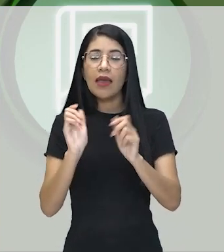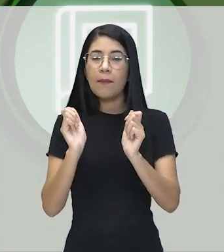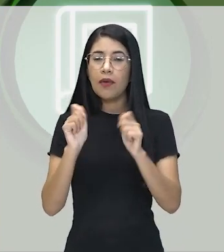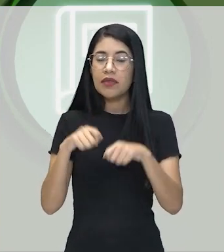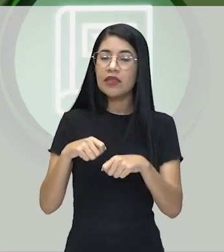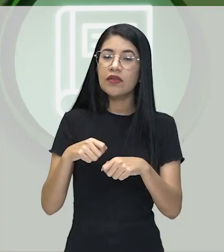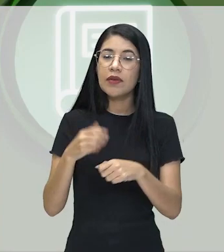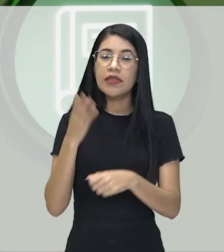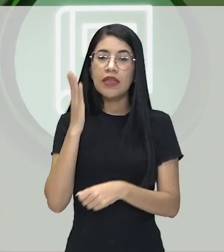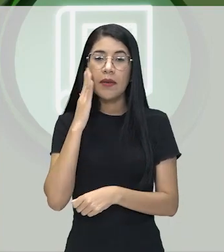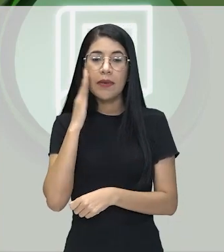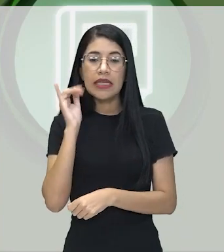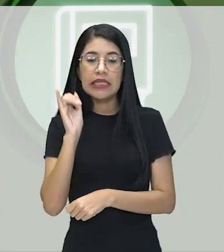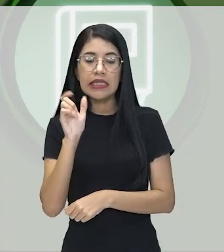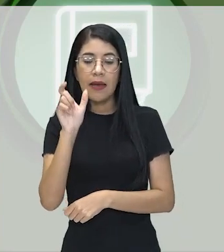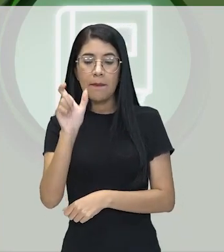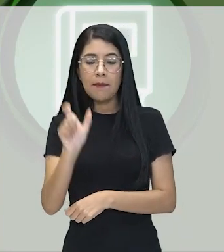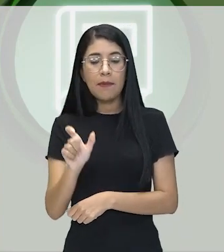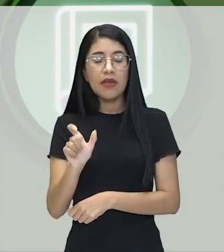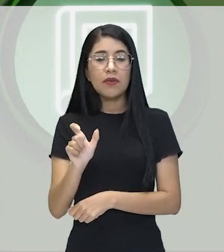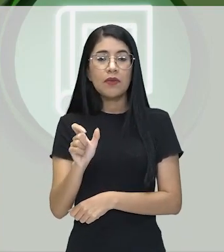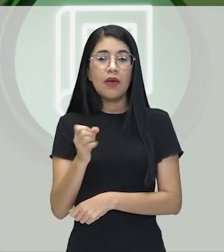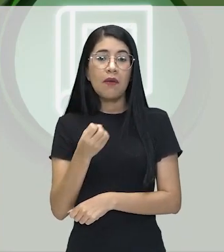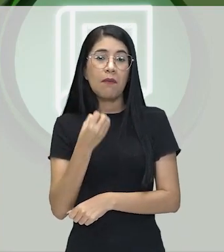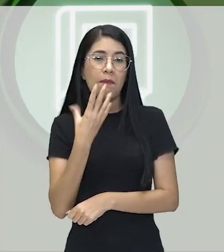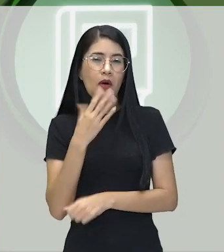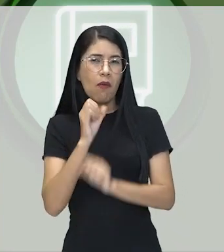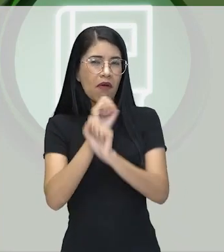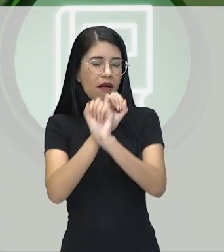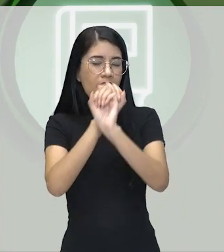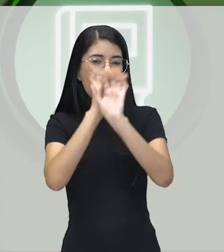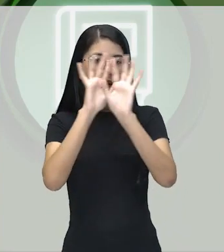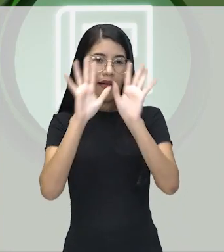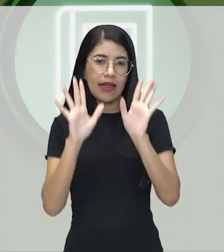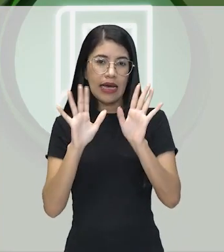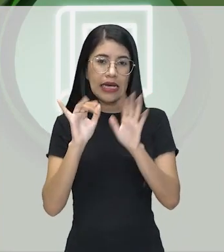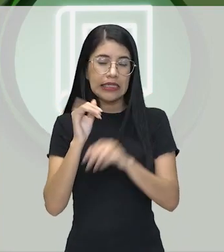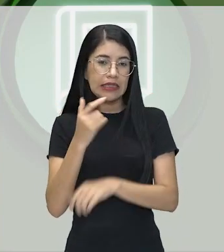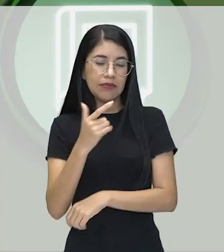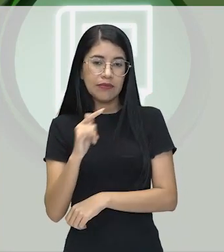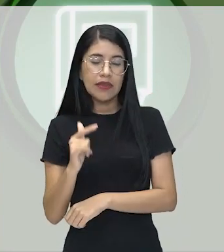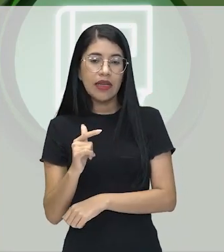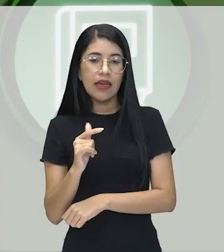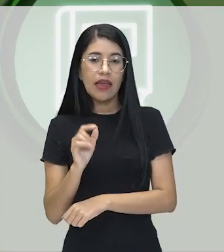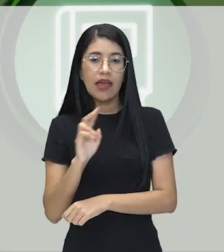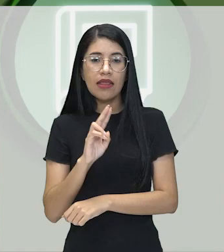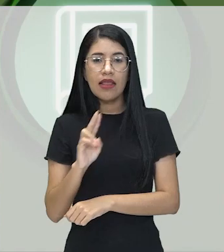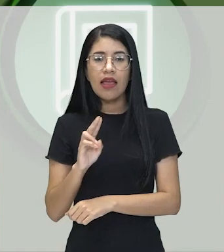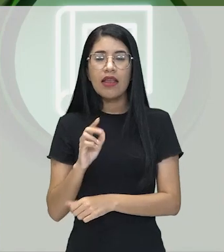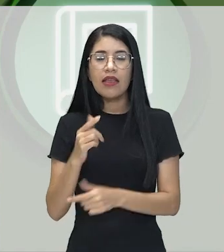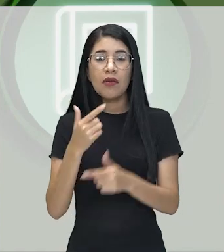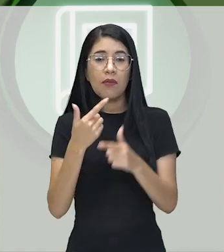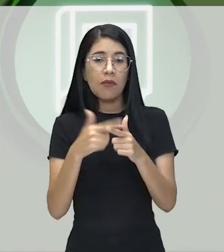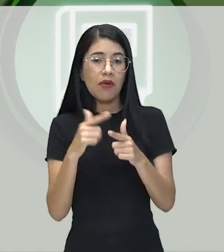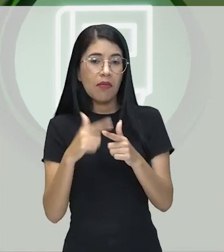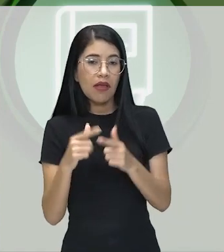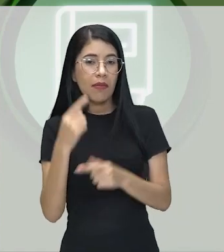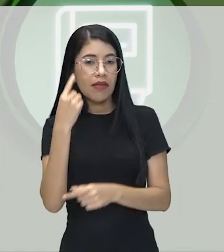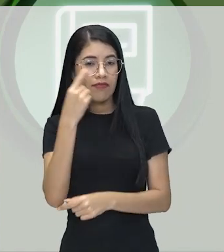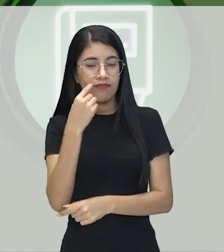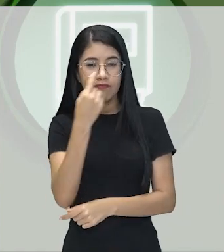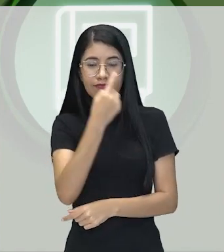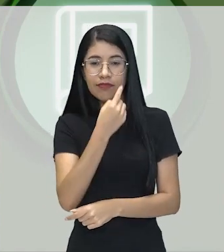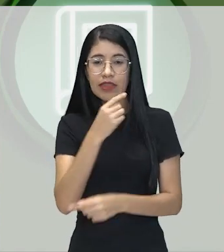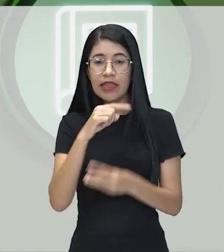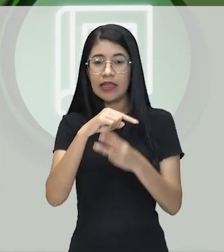conseguimos saber se a pessoa vai ter uma visão nítida, tá bom? Se não, ela vai ter aquilo que nós chamamos de defeitos de visão, que